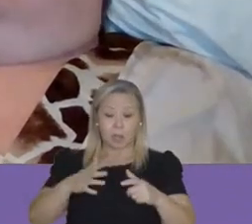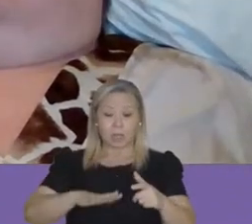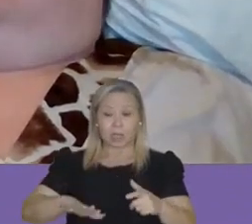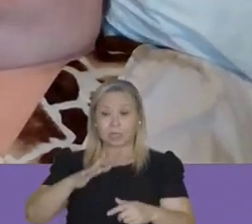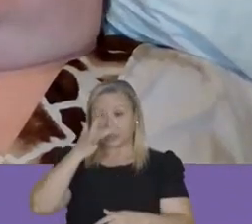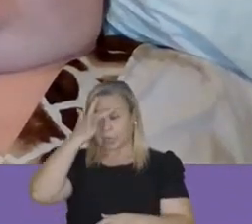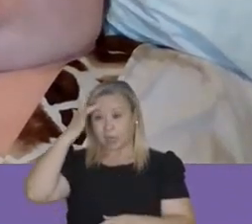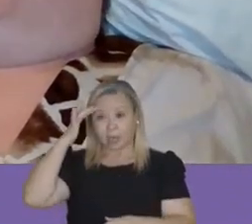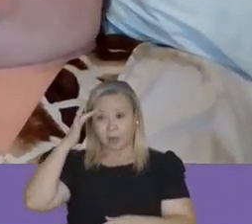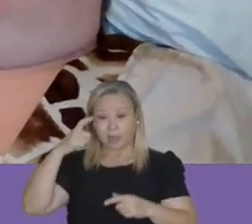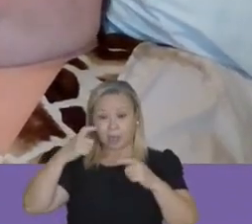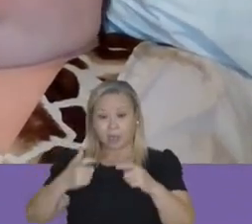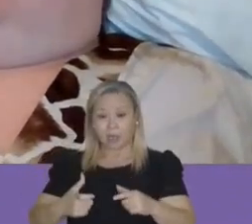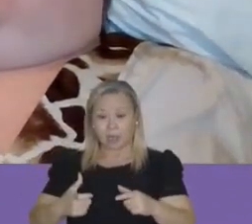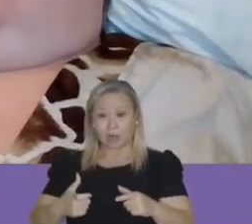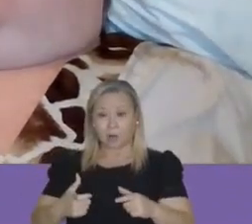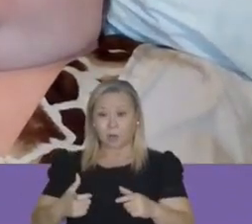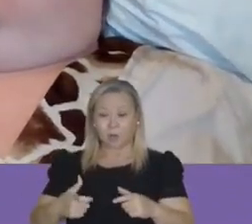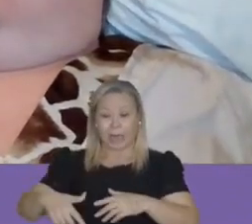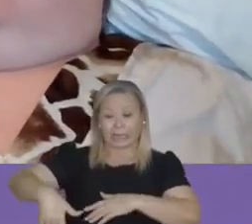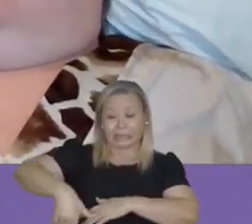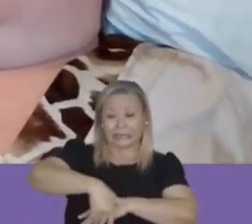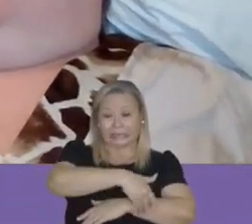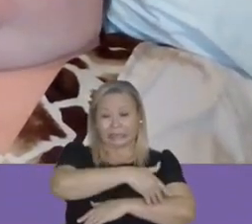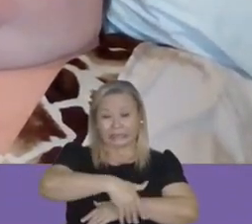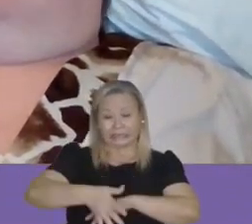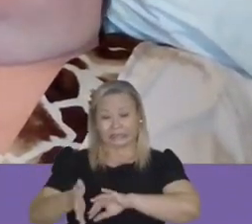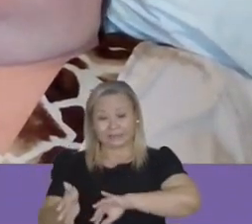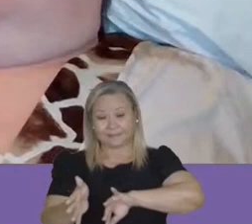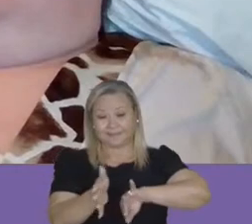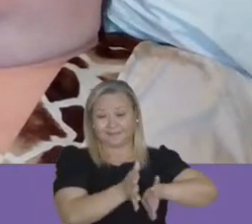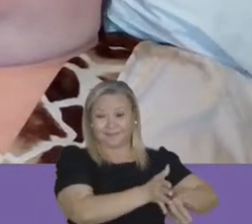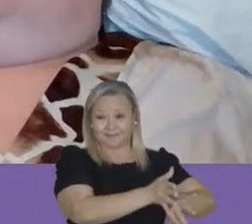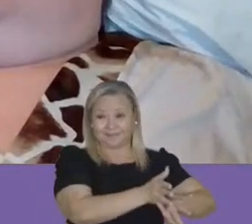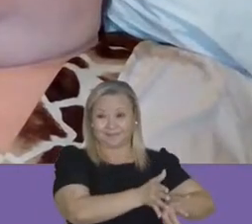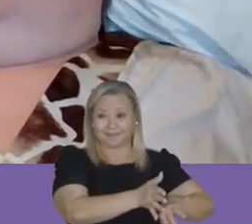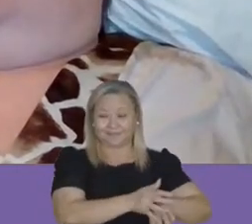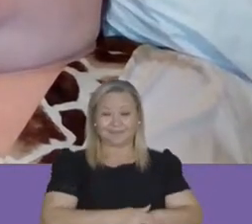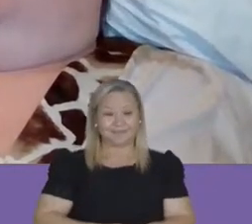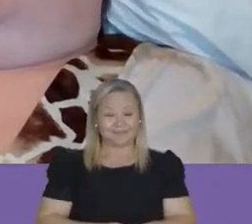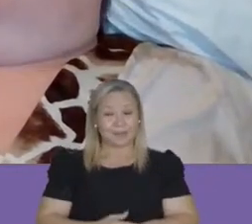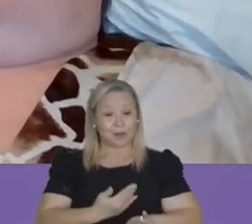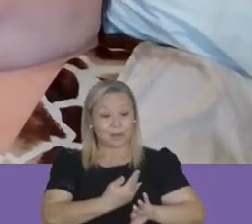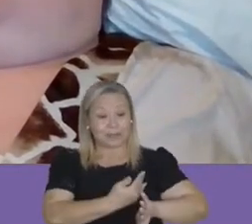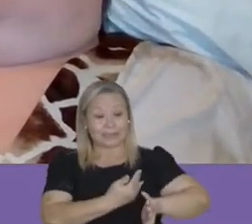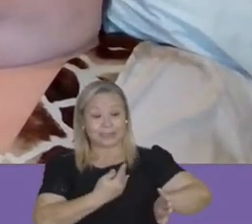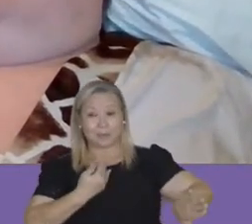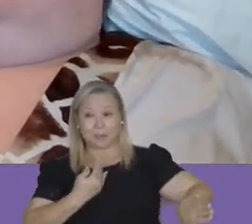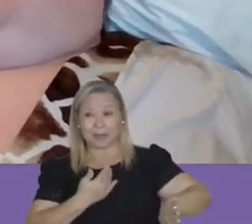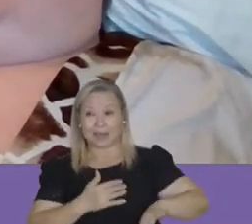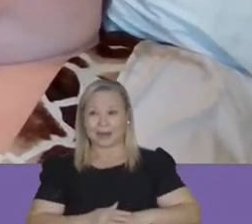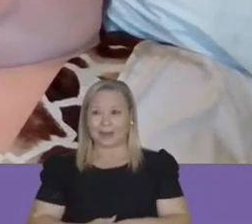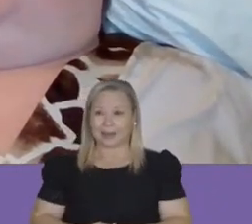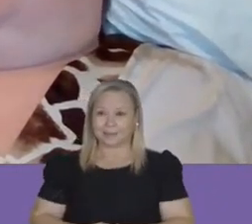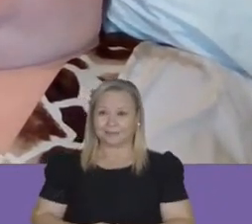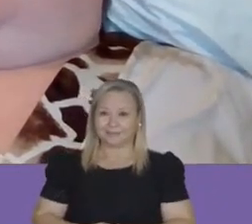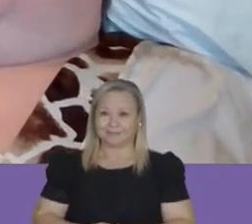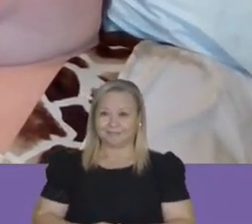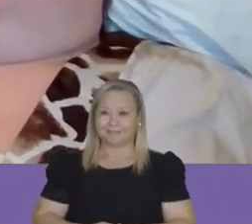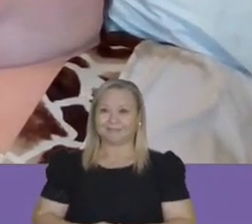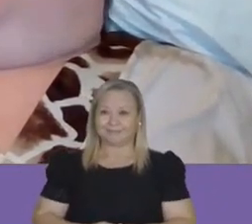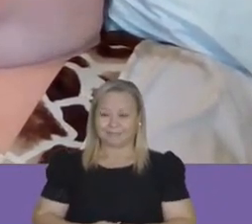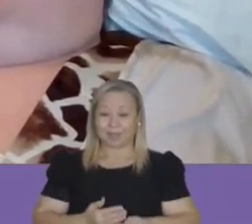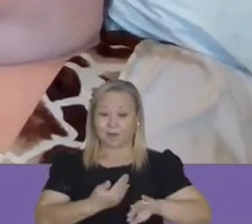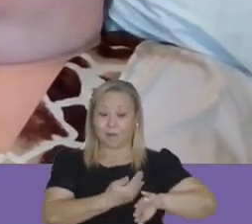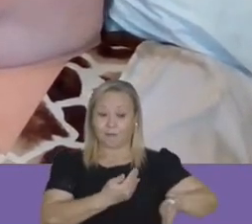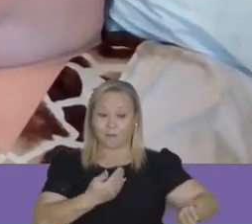o lugar da periferia, né, é o lugar para fora da cidade,